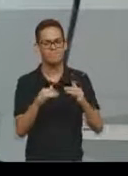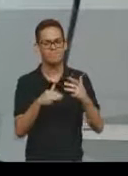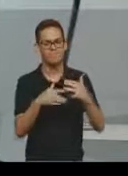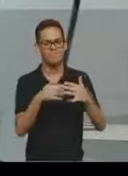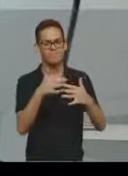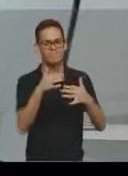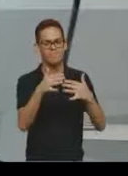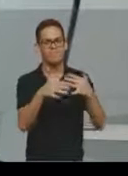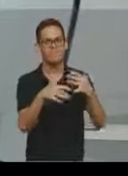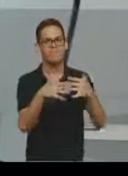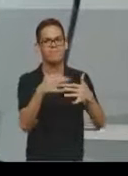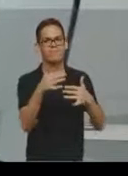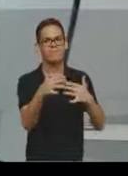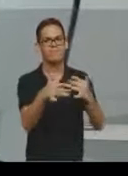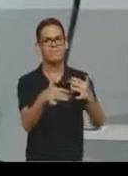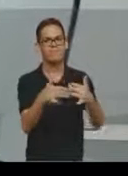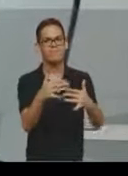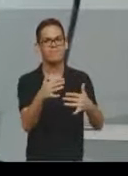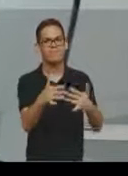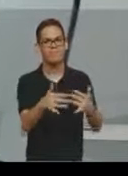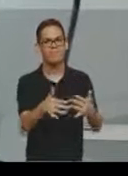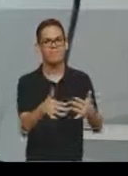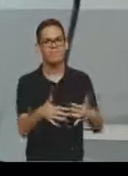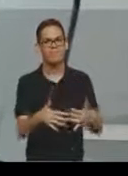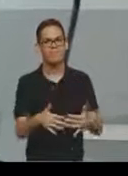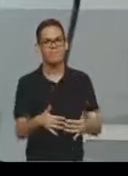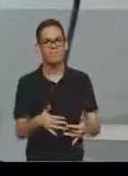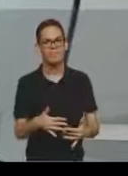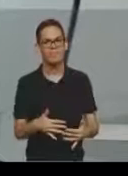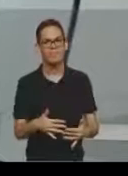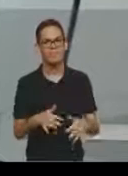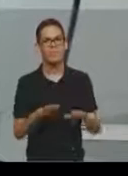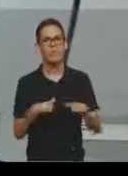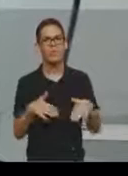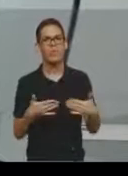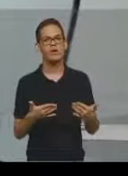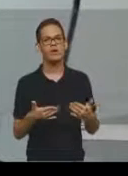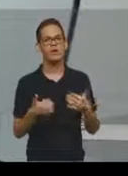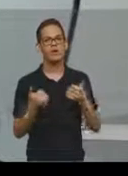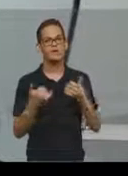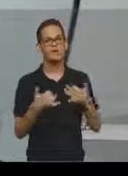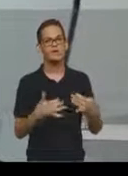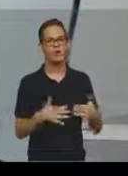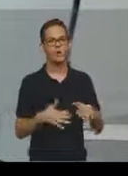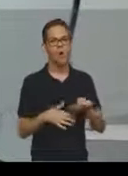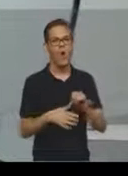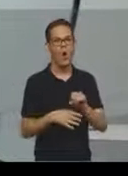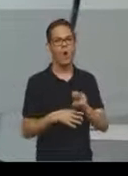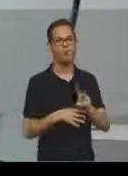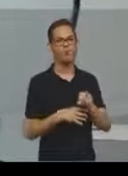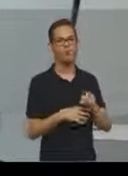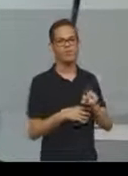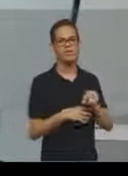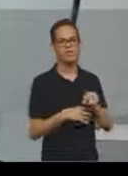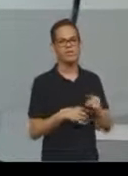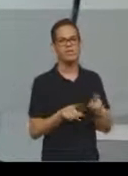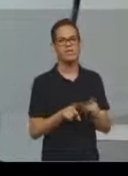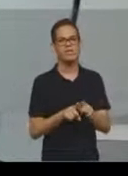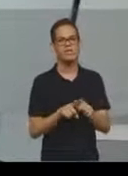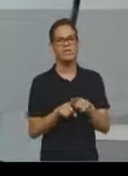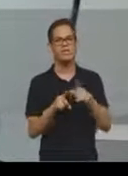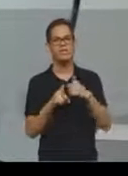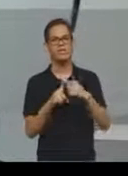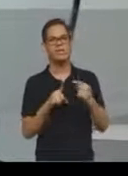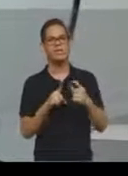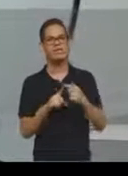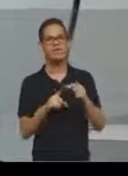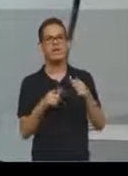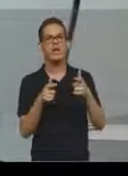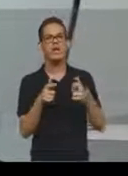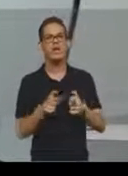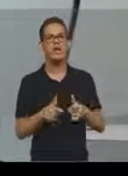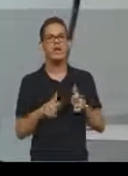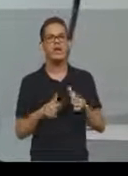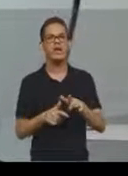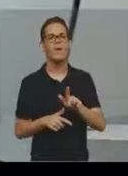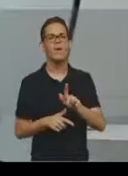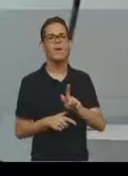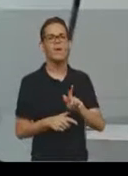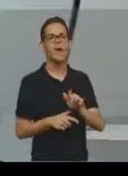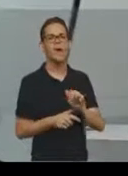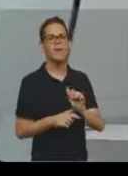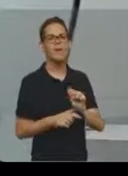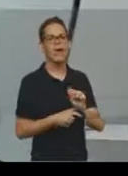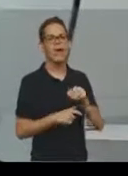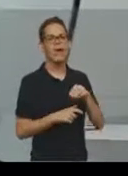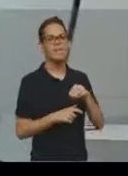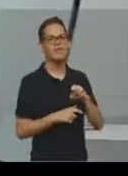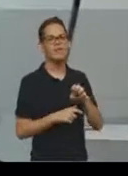todo a se formar. Então, quando eu falo em óvulo em plantas, eu estou me referindo ao gametângio, ao local onde